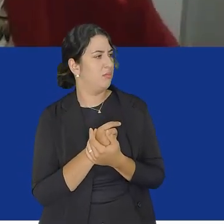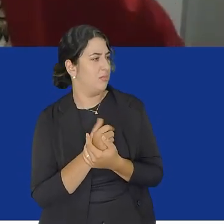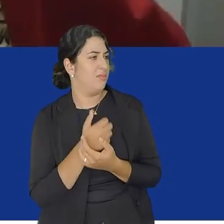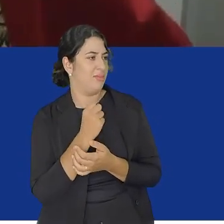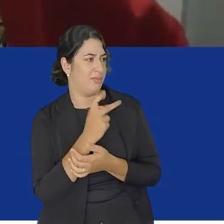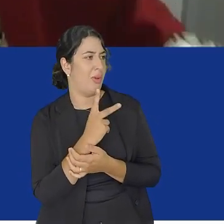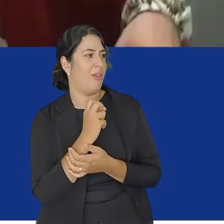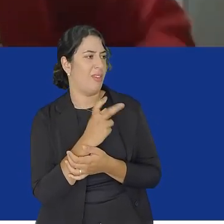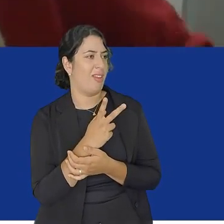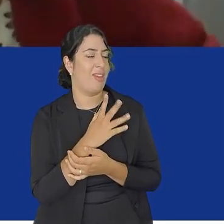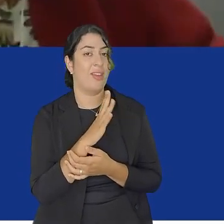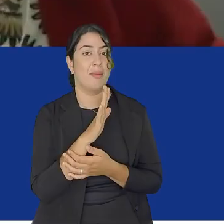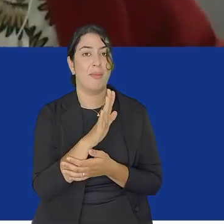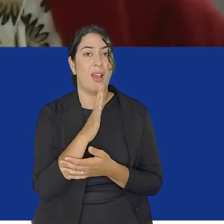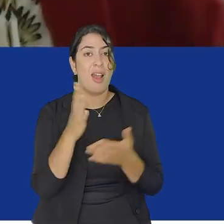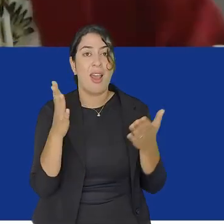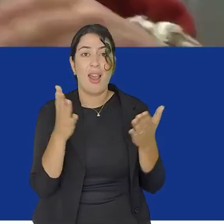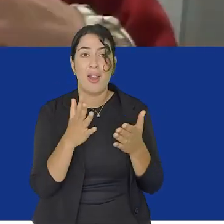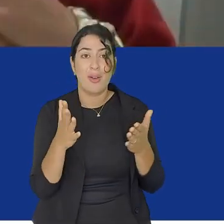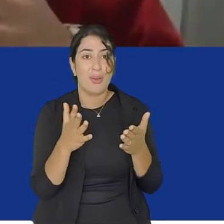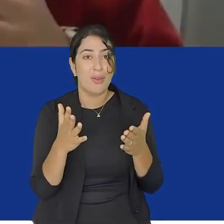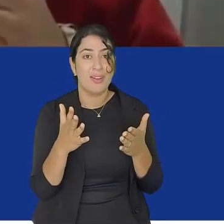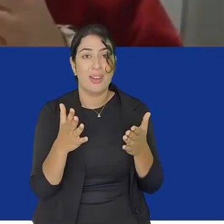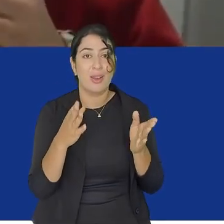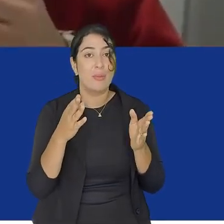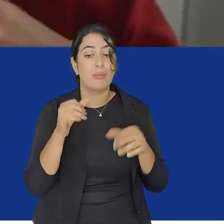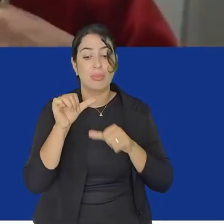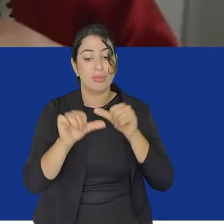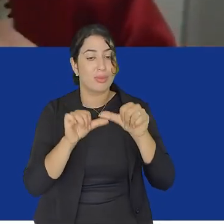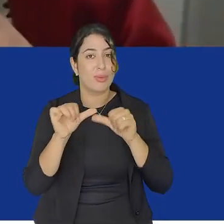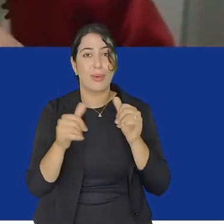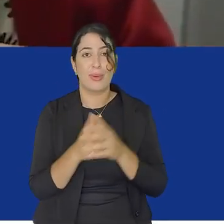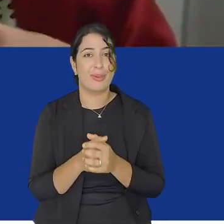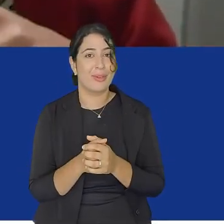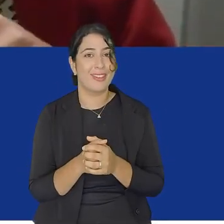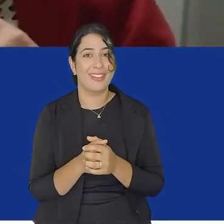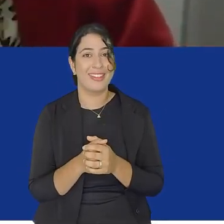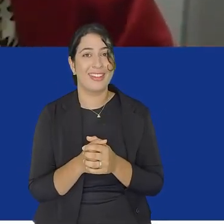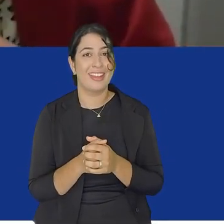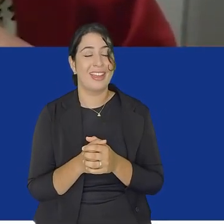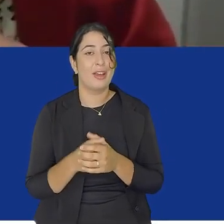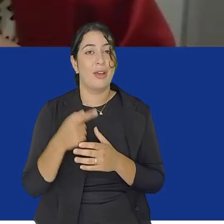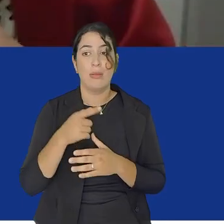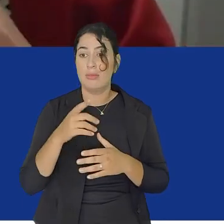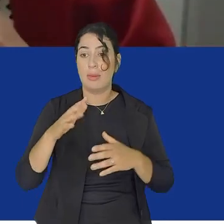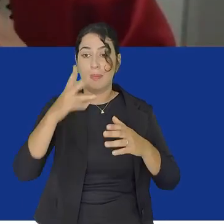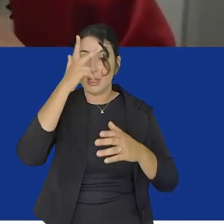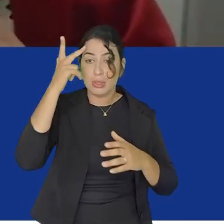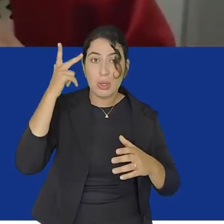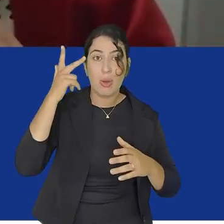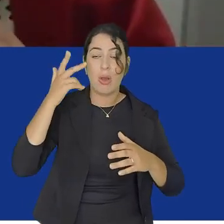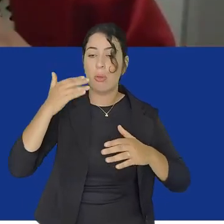aqui com esse padrão. Mas temos uma novidade: o mundo mudou, a vida mudou, o processo civilizatório